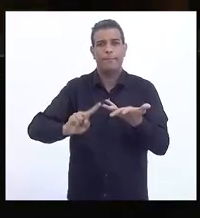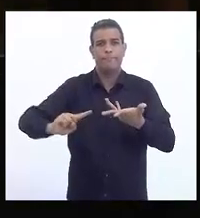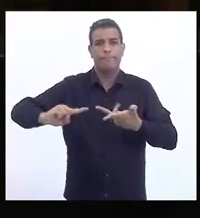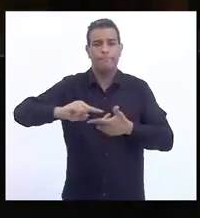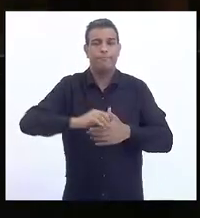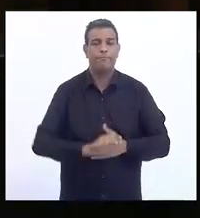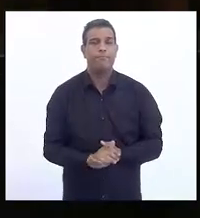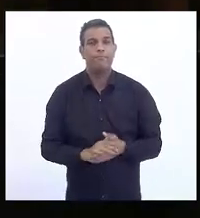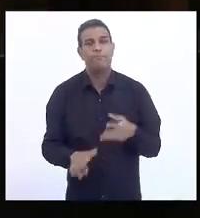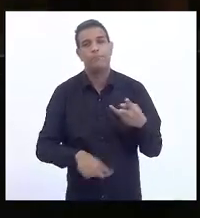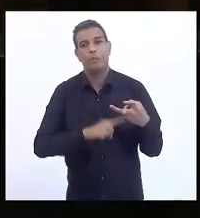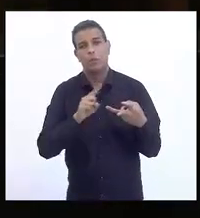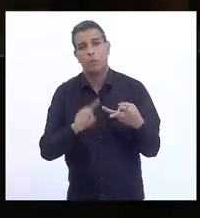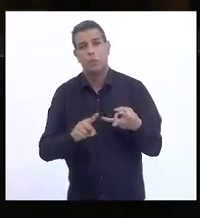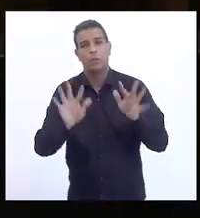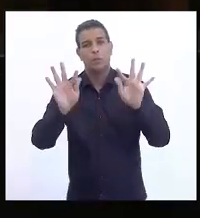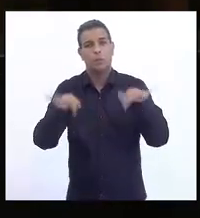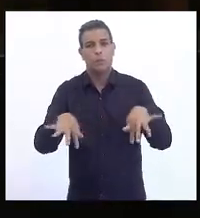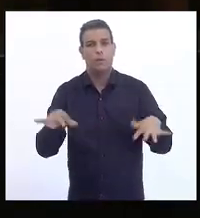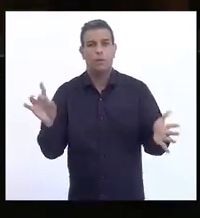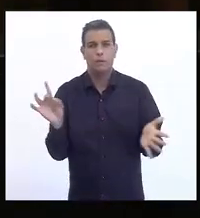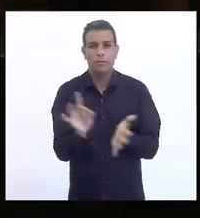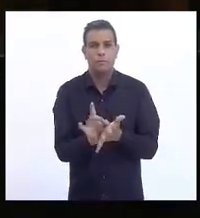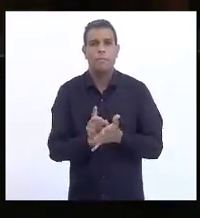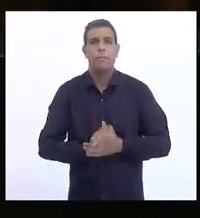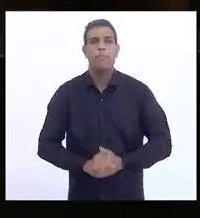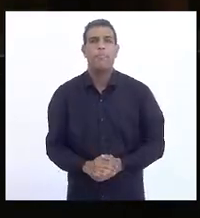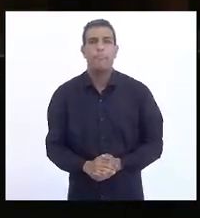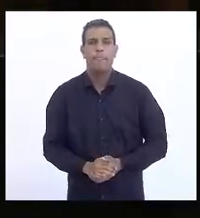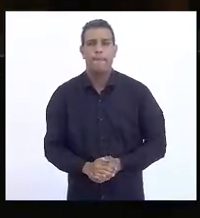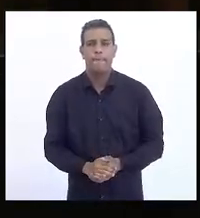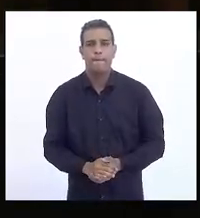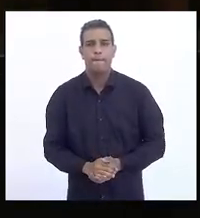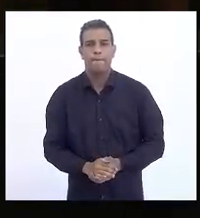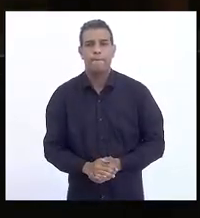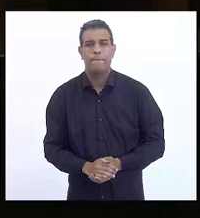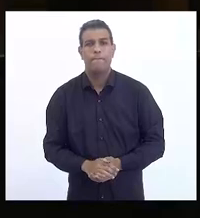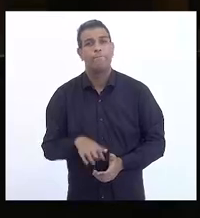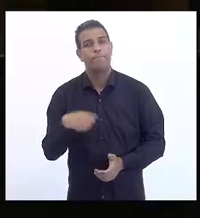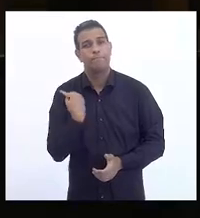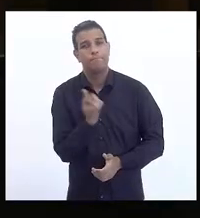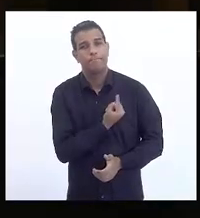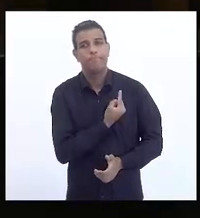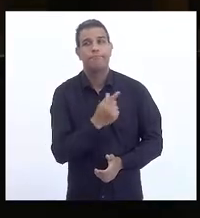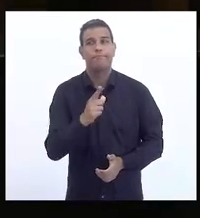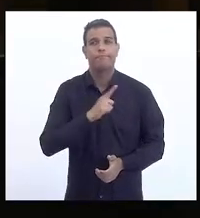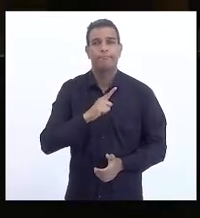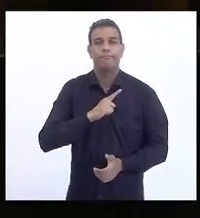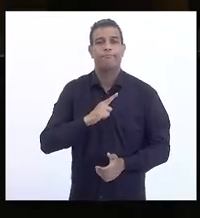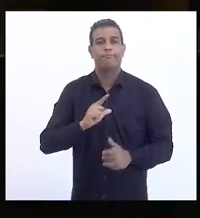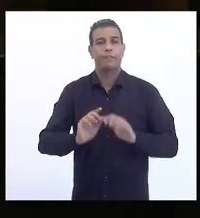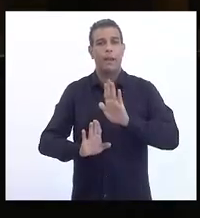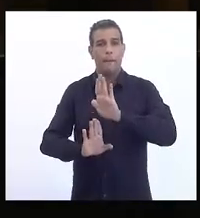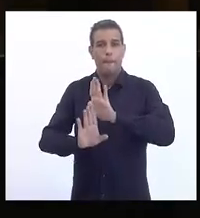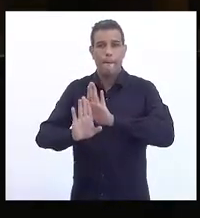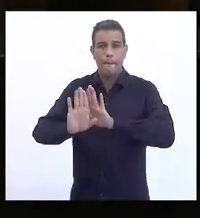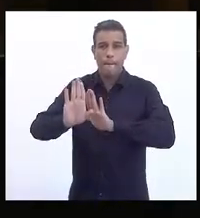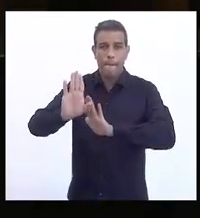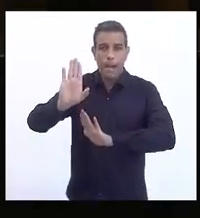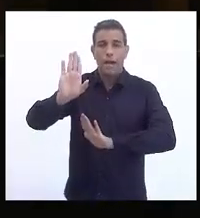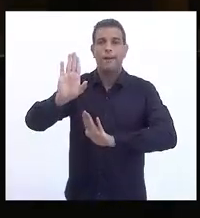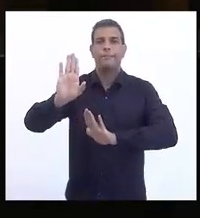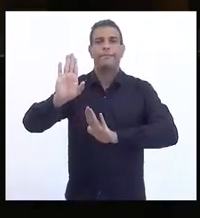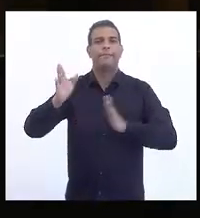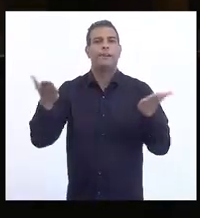Outro ponto para concluir de verdade agora... Para concluir, deputado. A gente teve um crescimento enorme